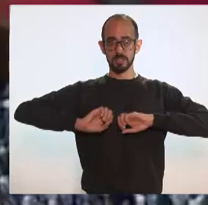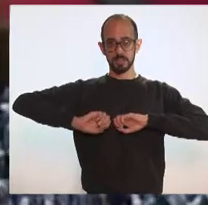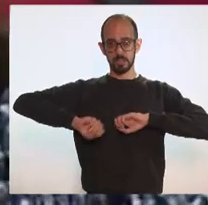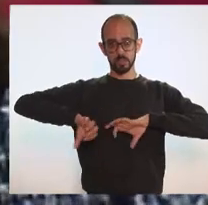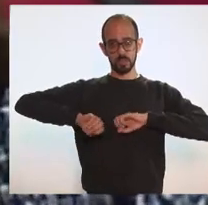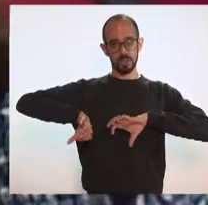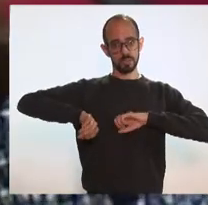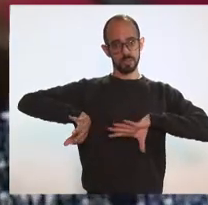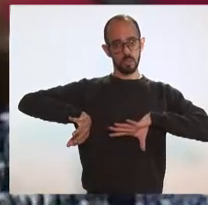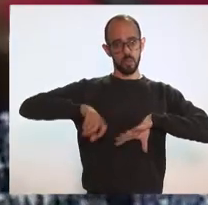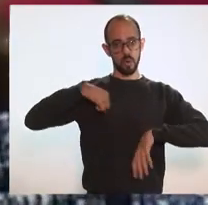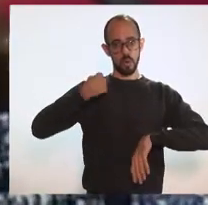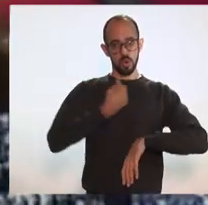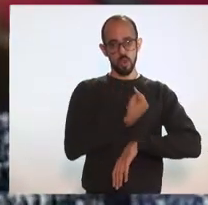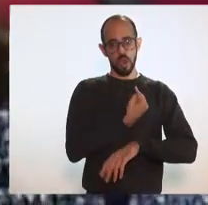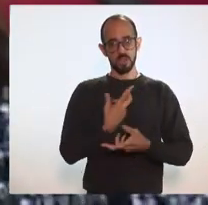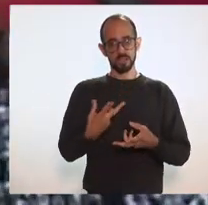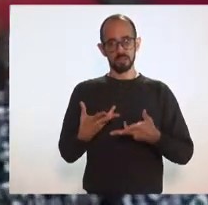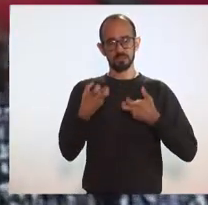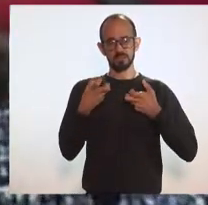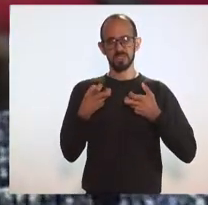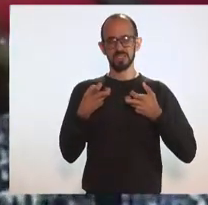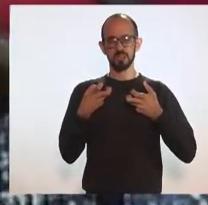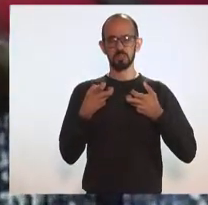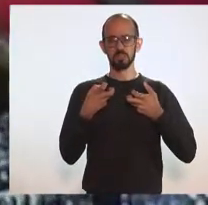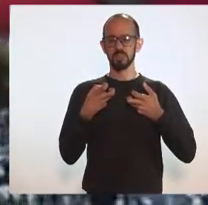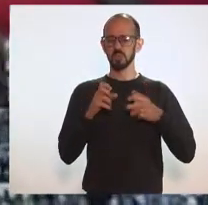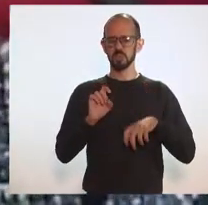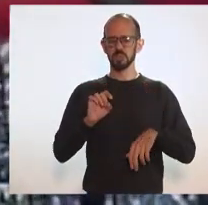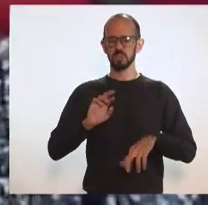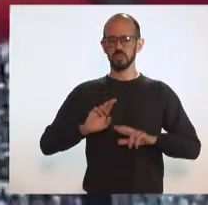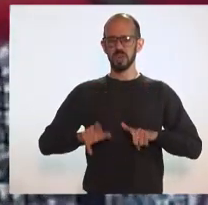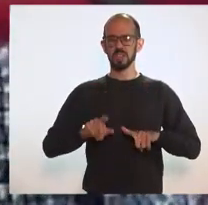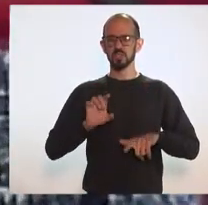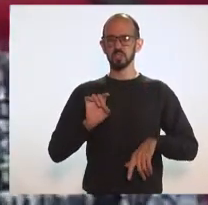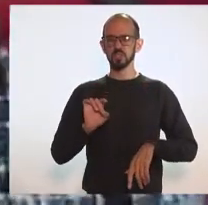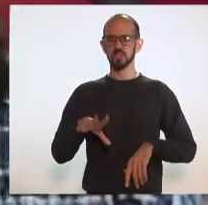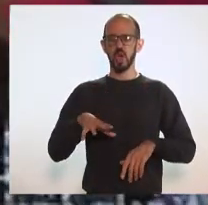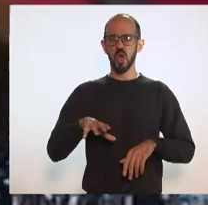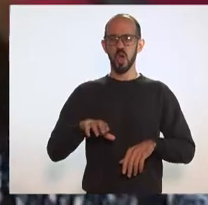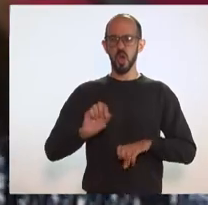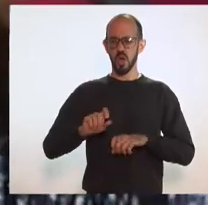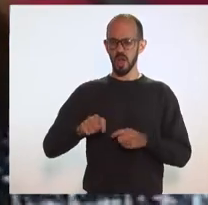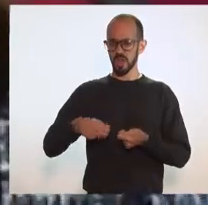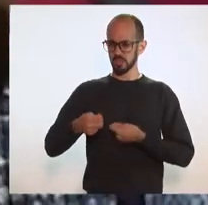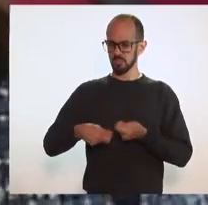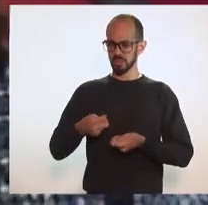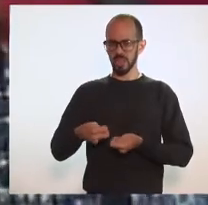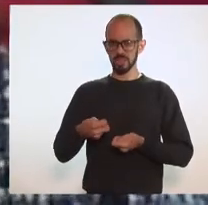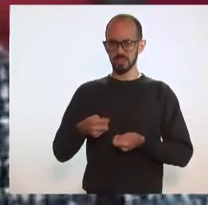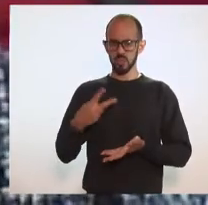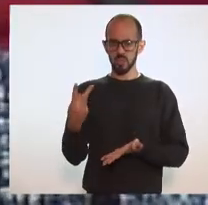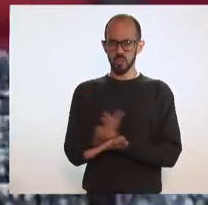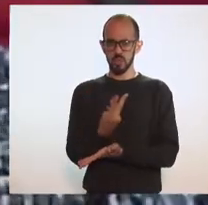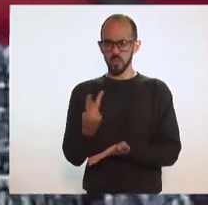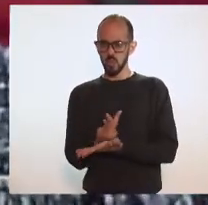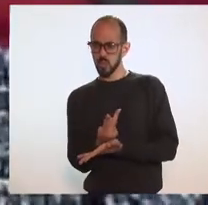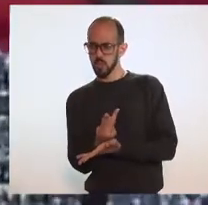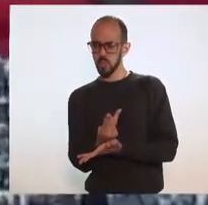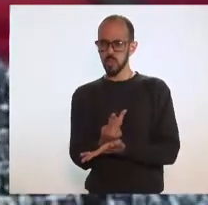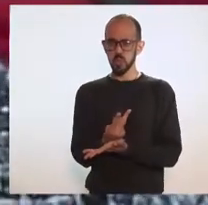nós estamos temos assistido né Não só comandos contraditórios na condução